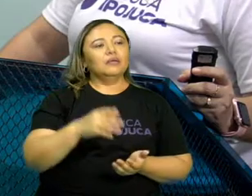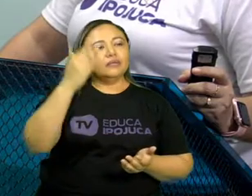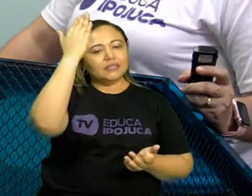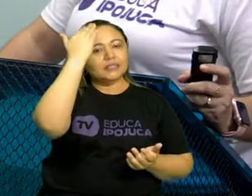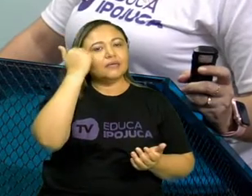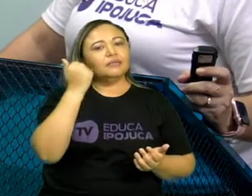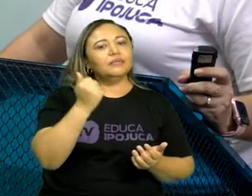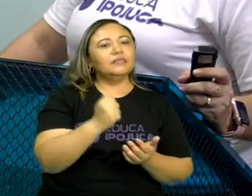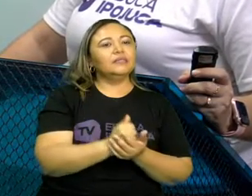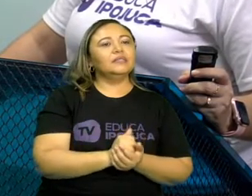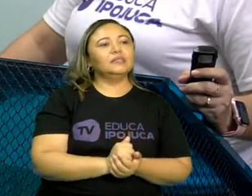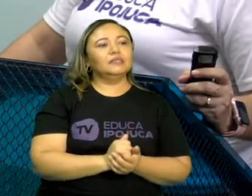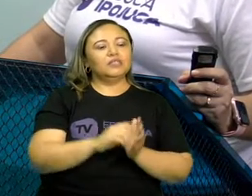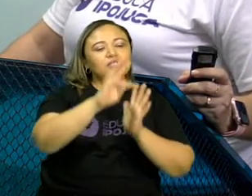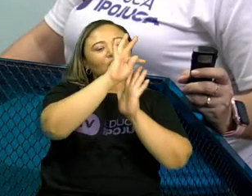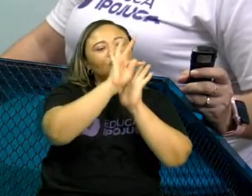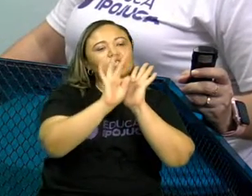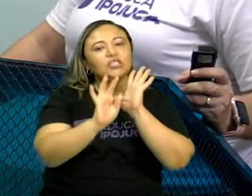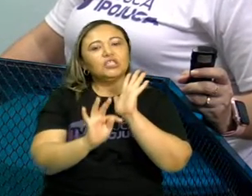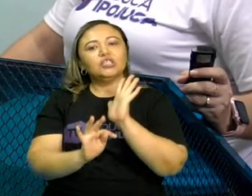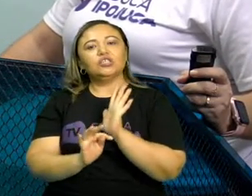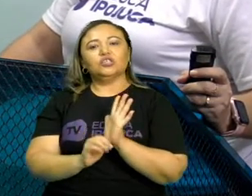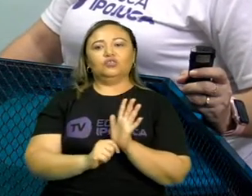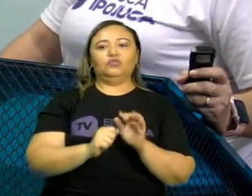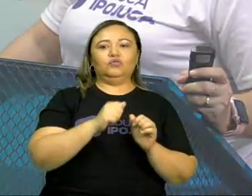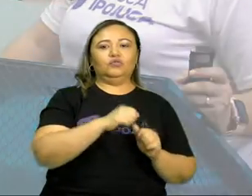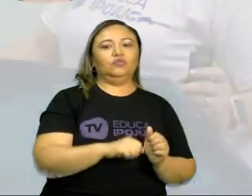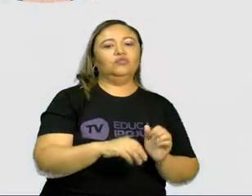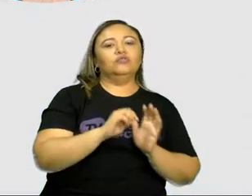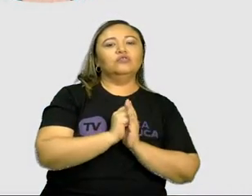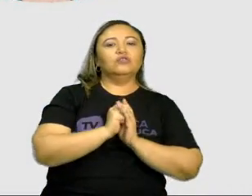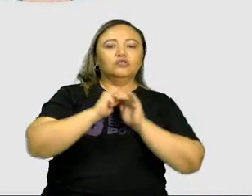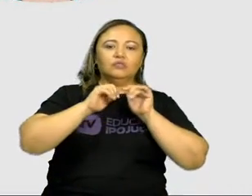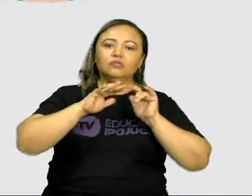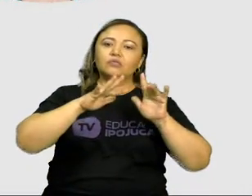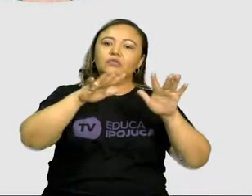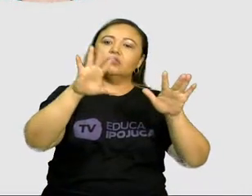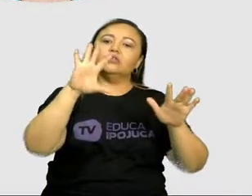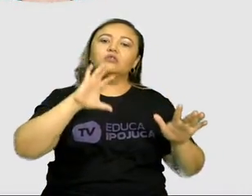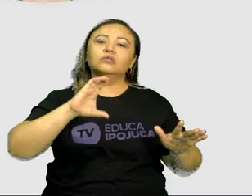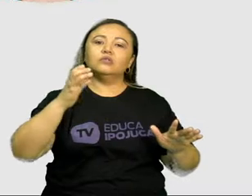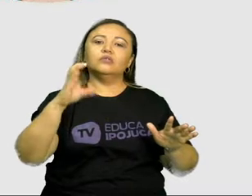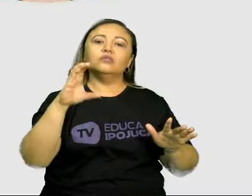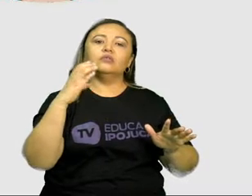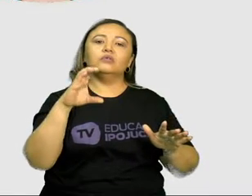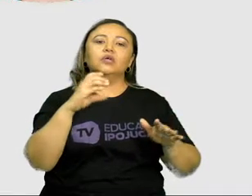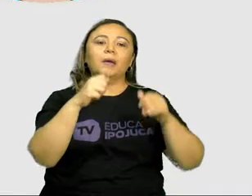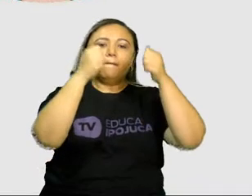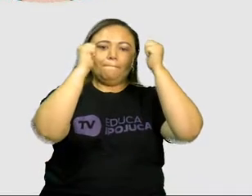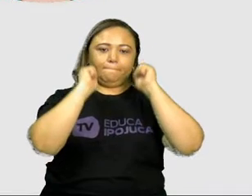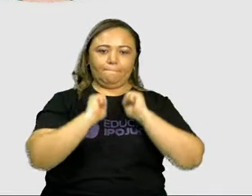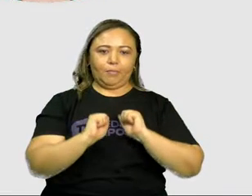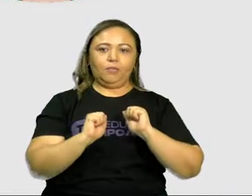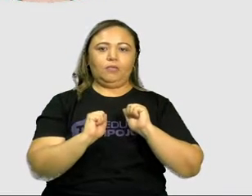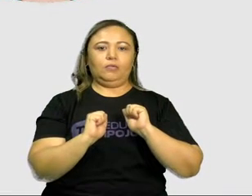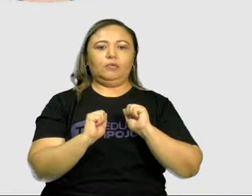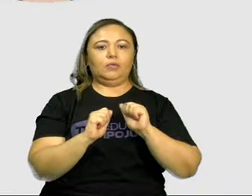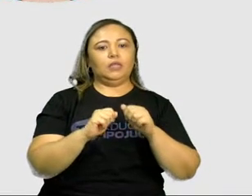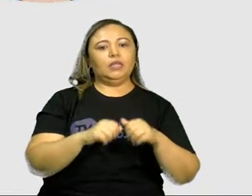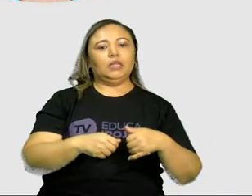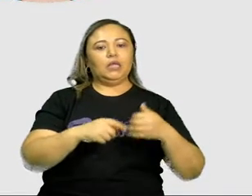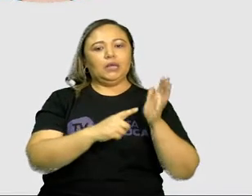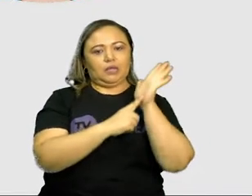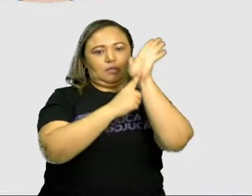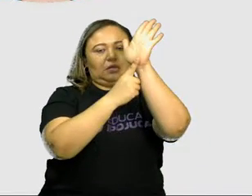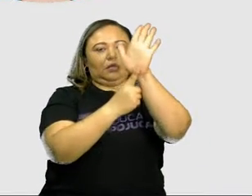Vocês sabiam que os textos de divulgação científica podem ser propagados de outra forma, além dos